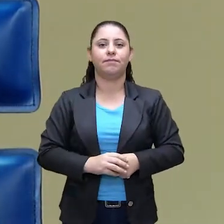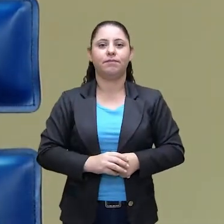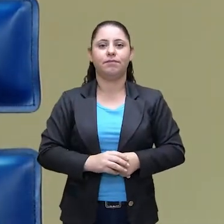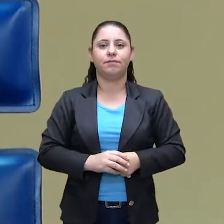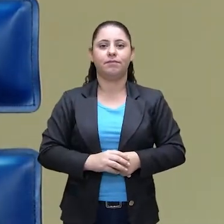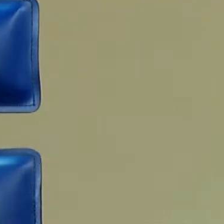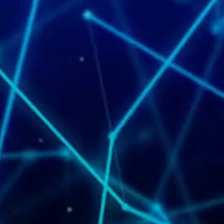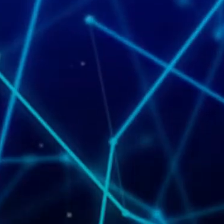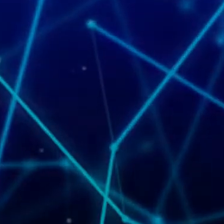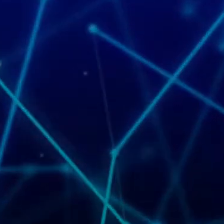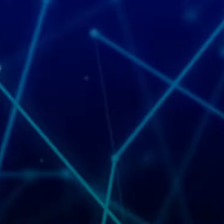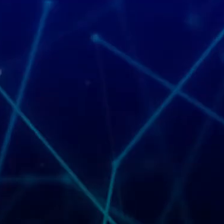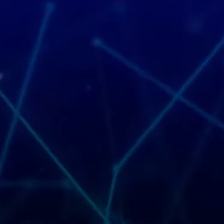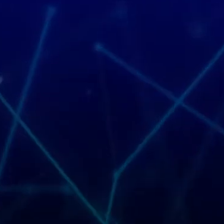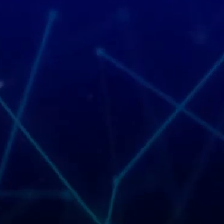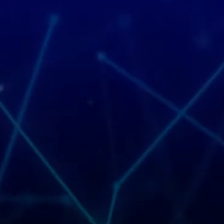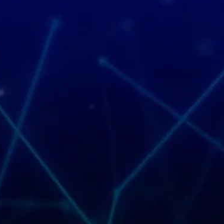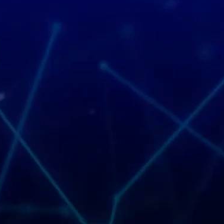Voltamos já já.